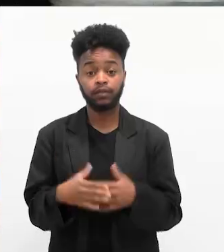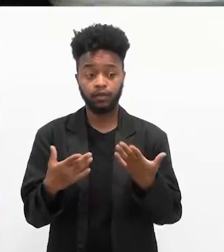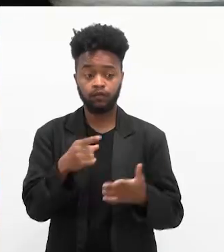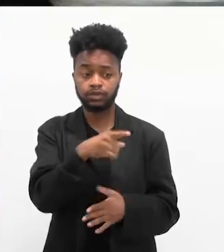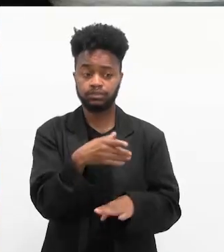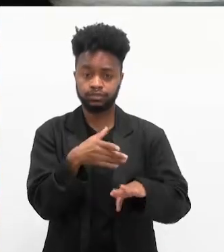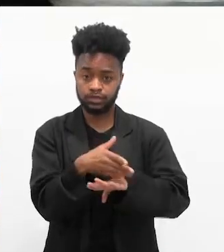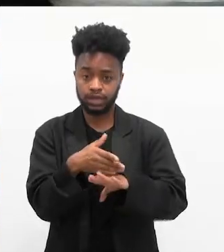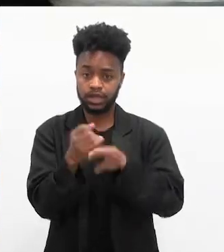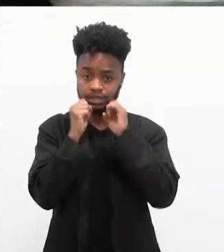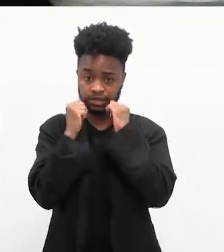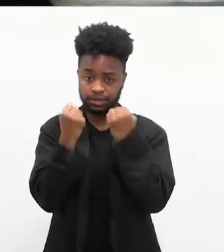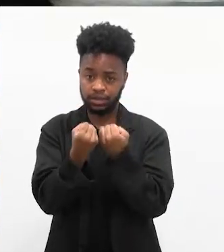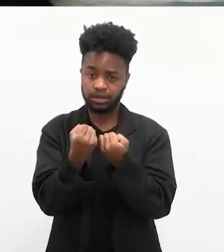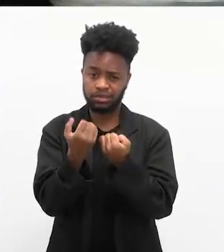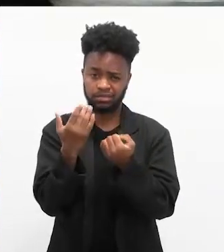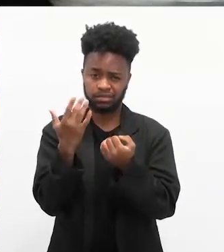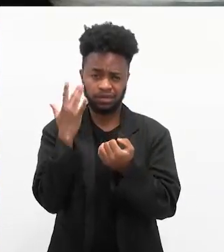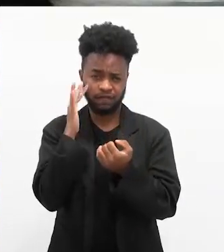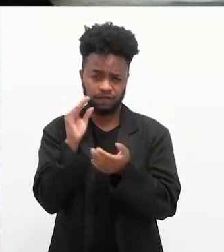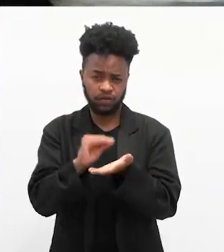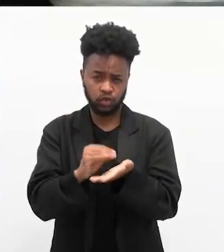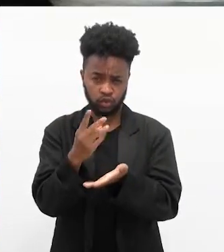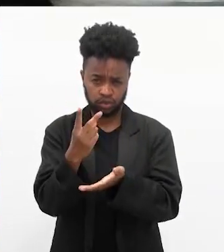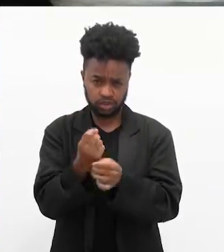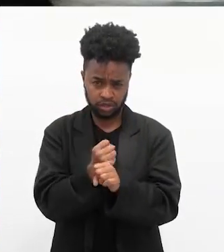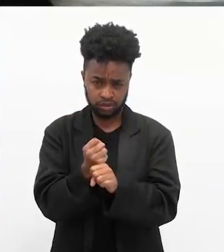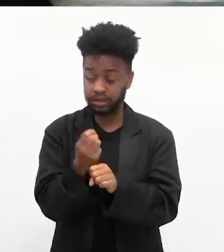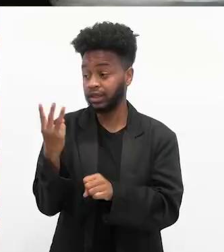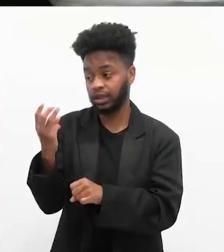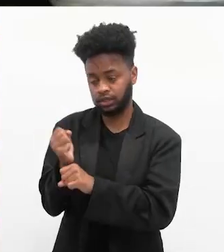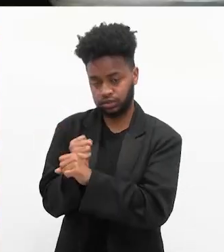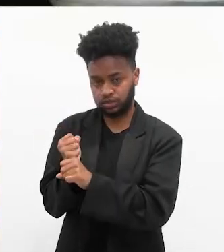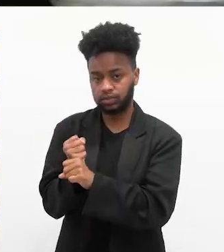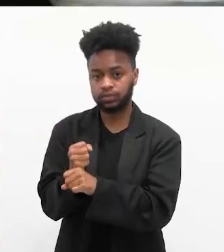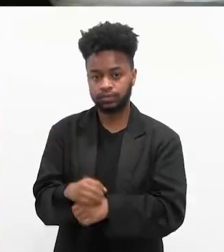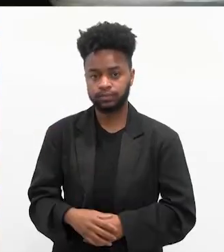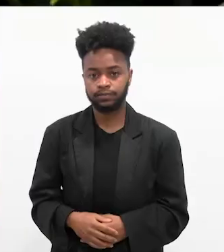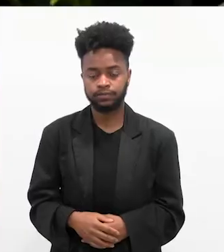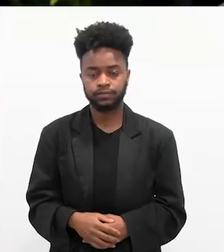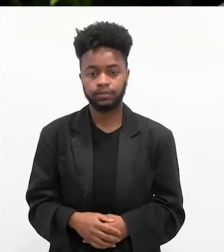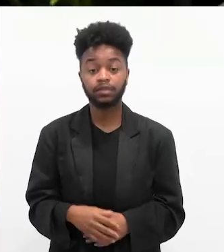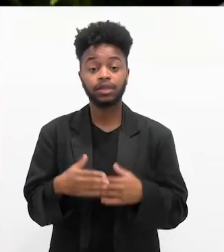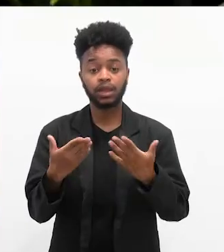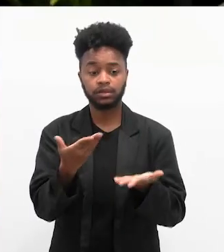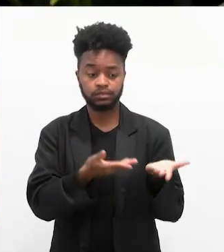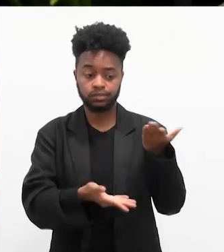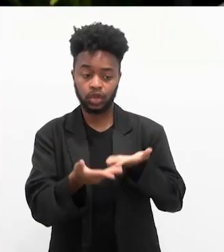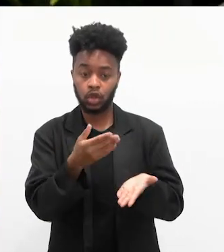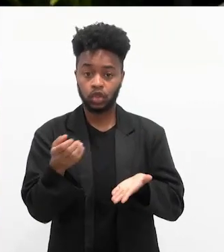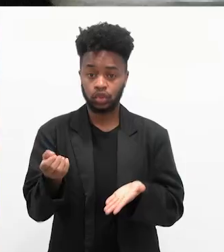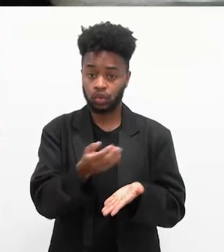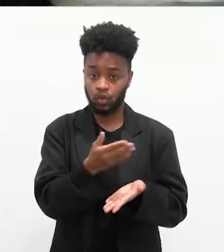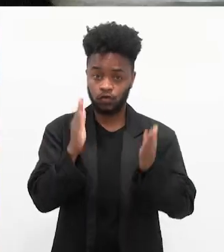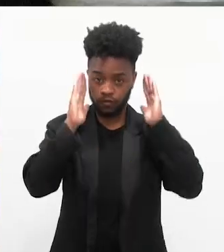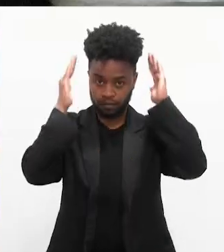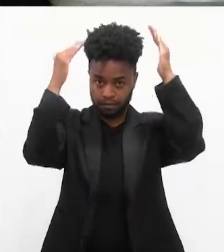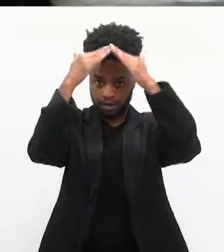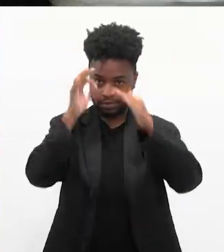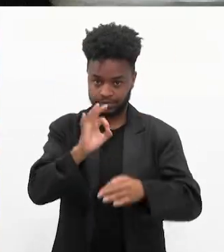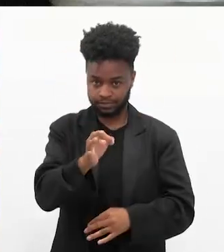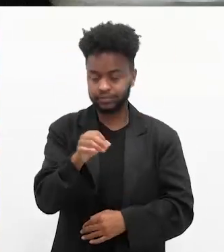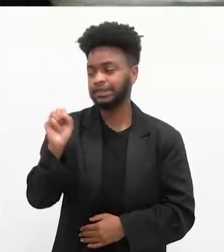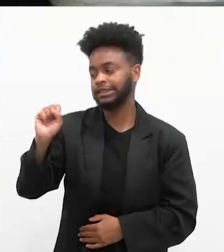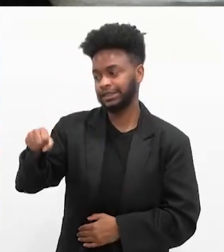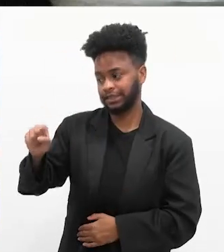Bem, Brandi, agora você está no seminário, você falou que deve estar faltando 2 anos, correto? 3 anos. 3 anos. Então você vai conviver com o